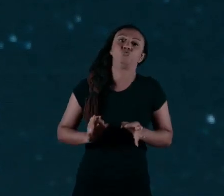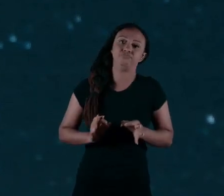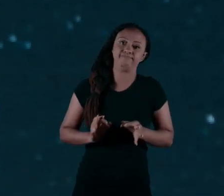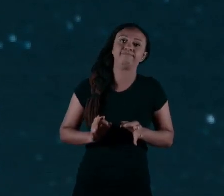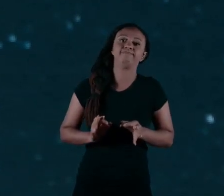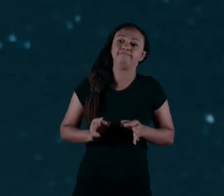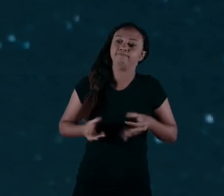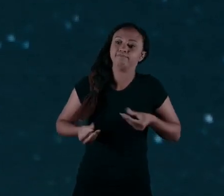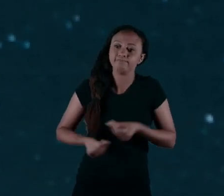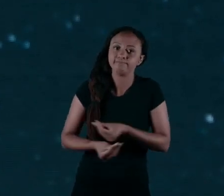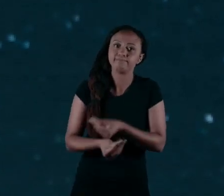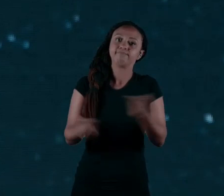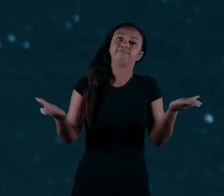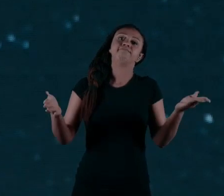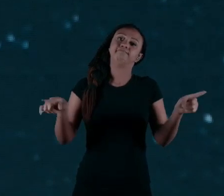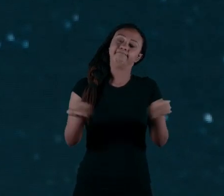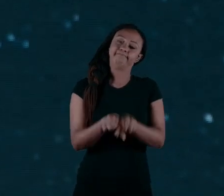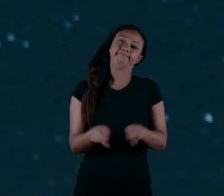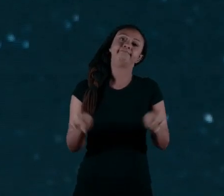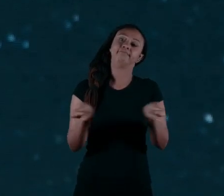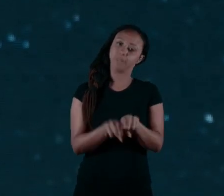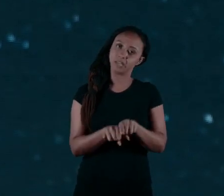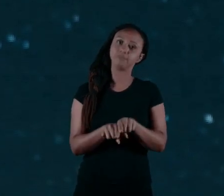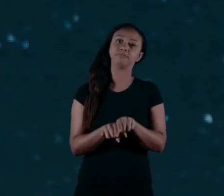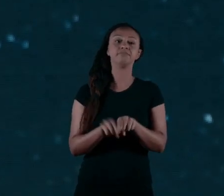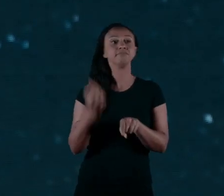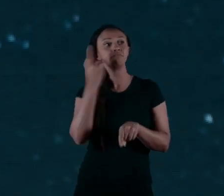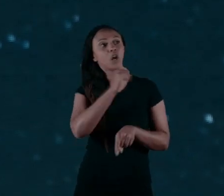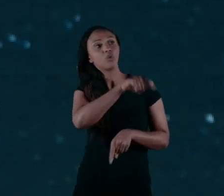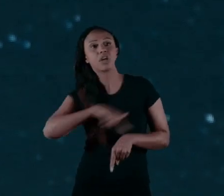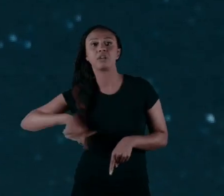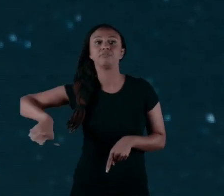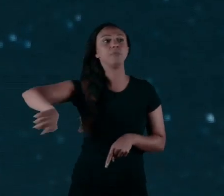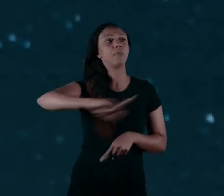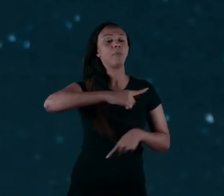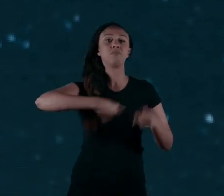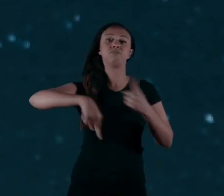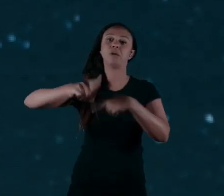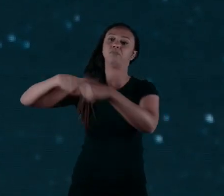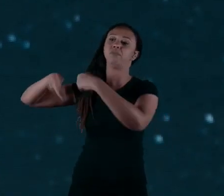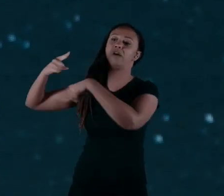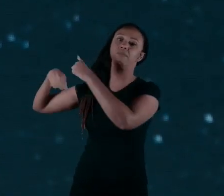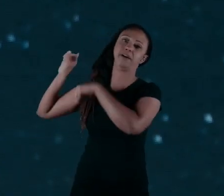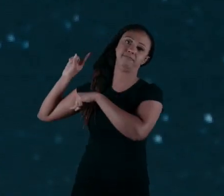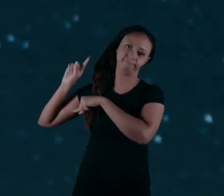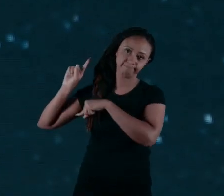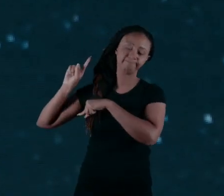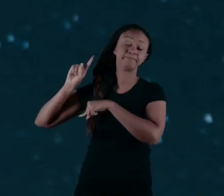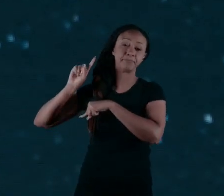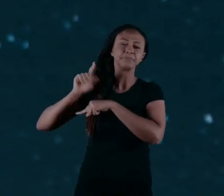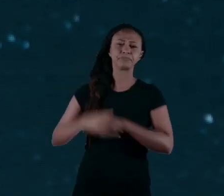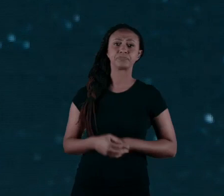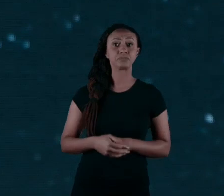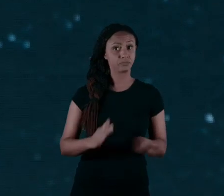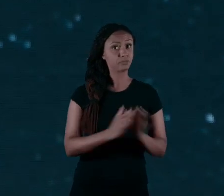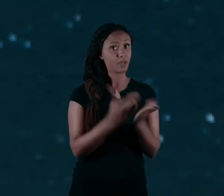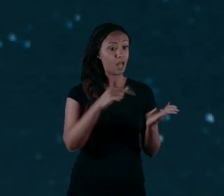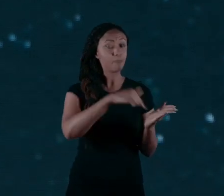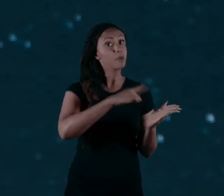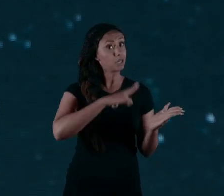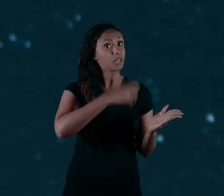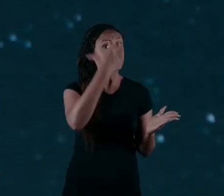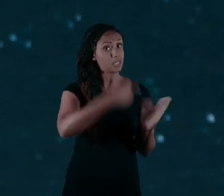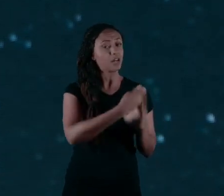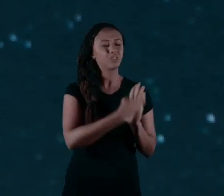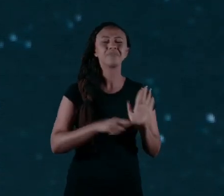nós levemos a justiça para transformar o nosso ambiente. A Bíblia é muito séria sobre isso, viu,